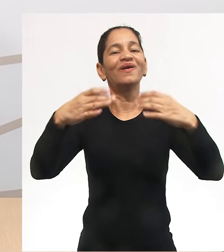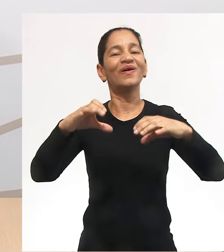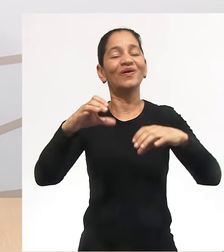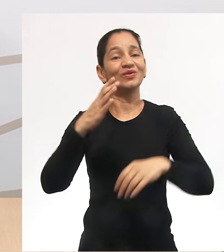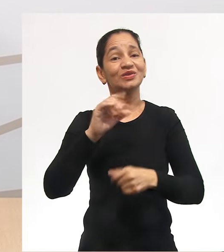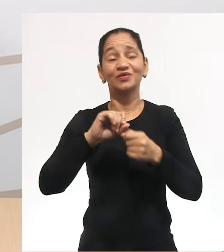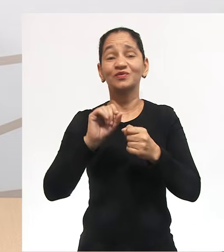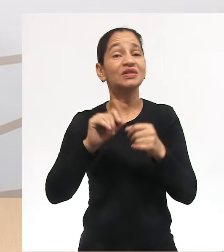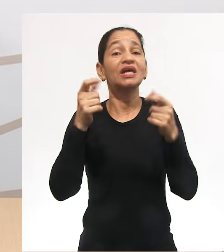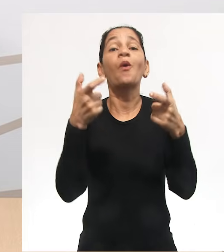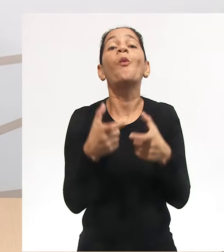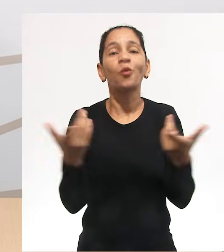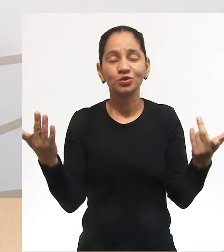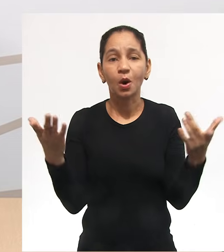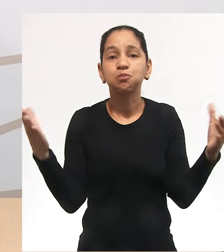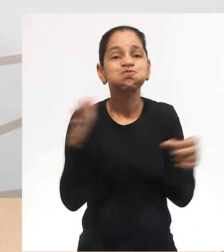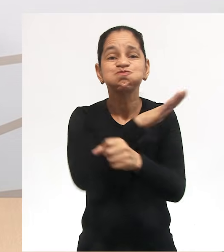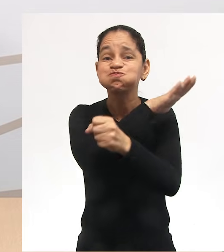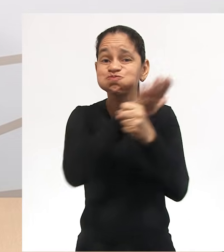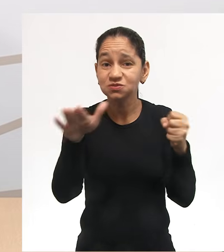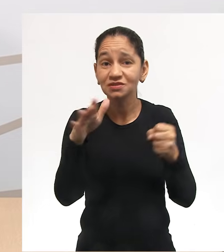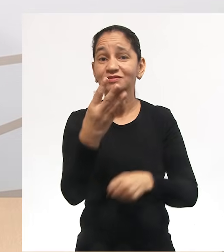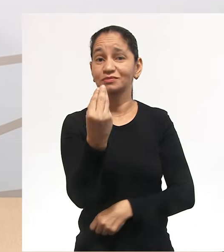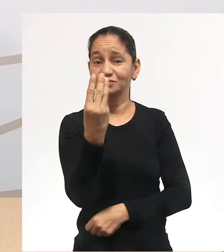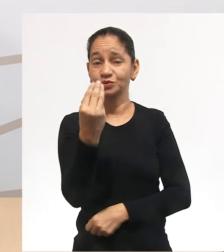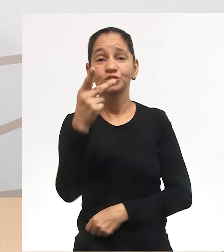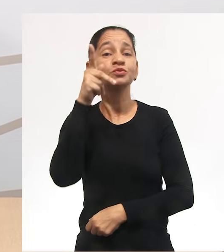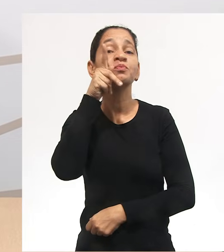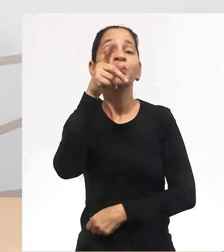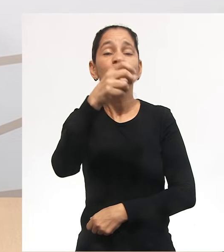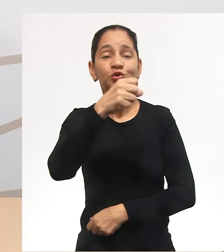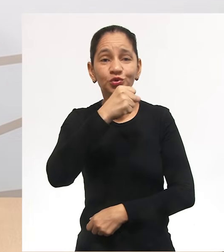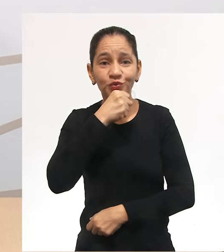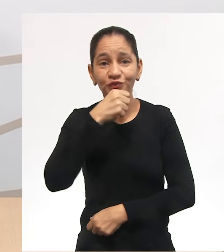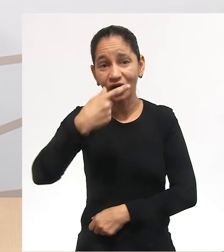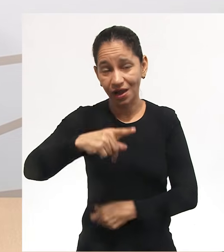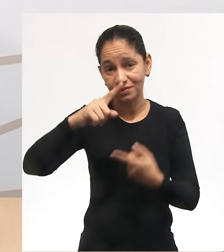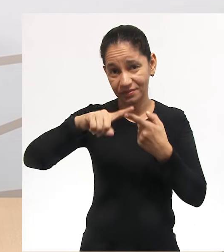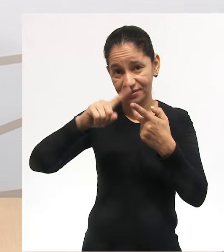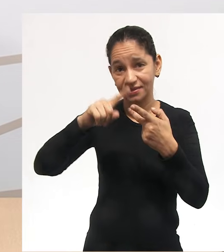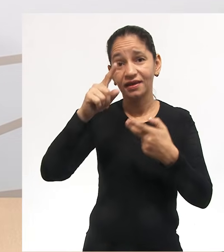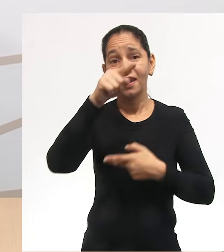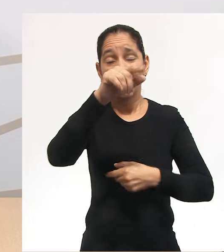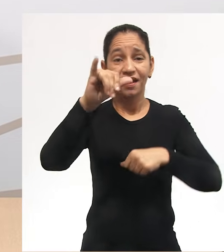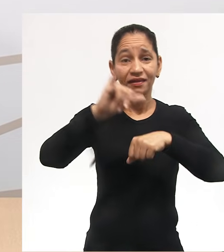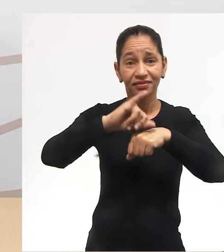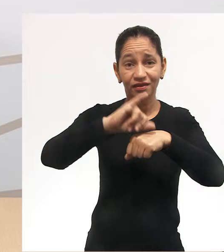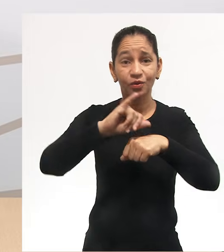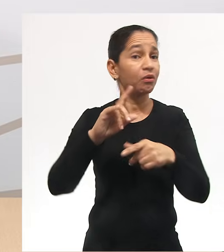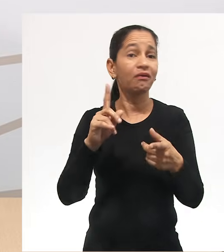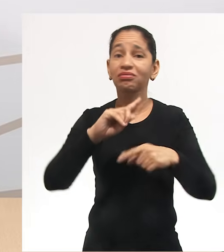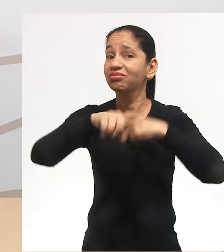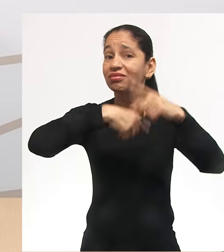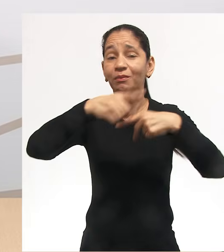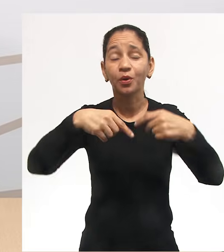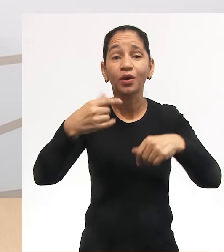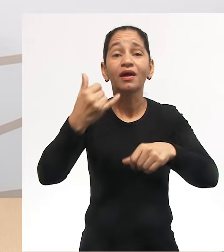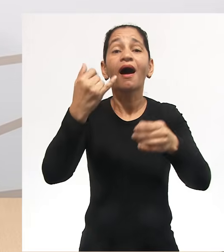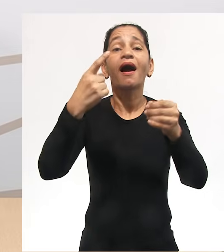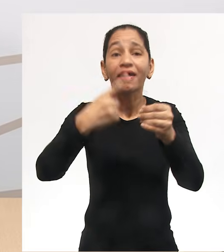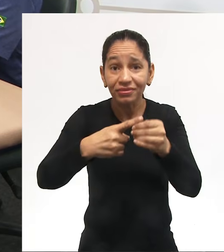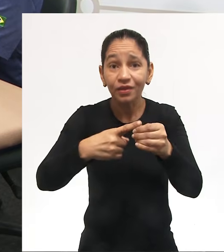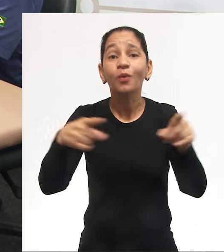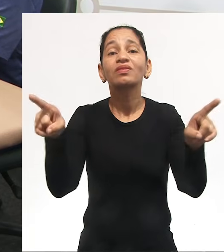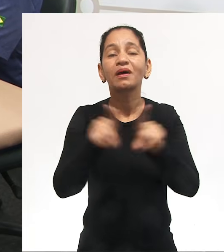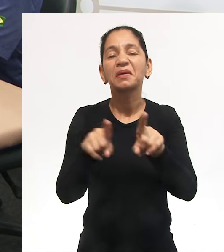foi dentro de Itapuã, porque era muita gente, e aí eles dividiram Porto Velho e Itapuã para fazer a prova. E depois eu voltei só para tomar posse. Então, eu